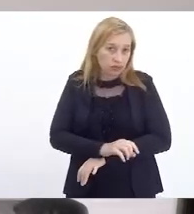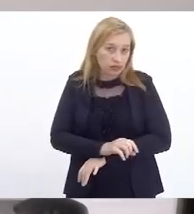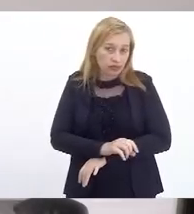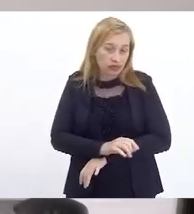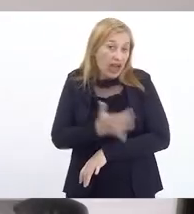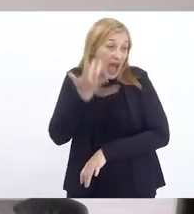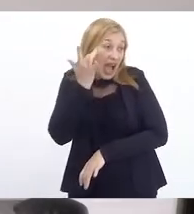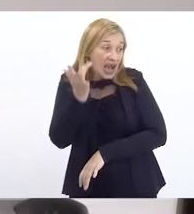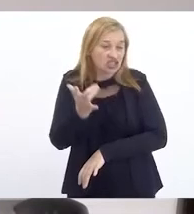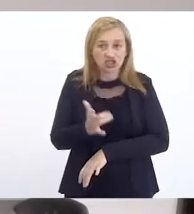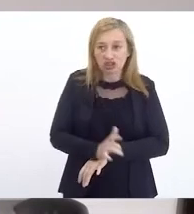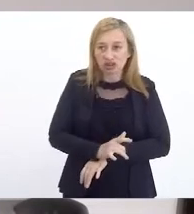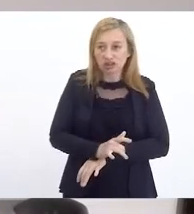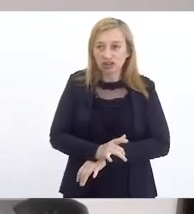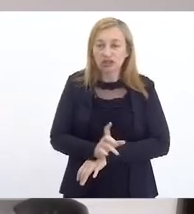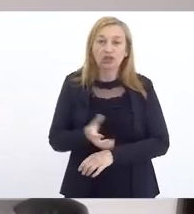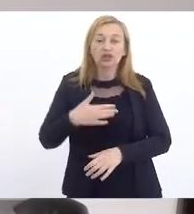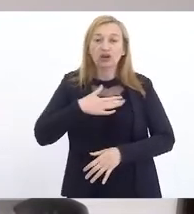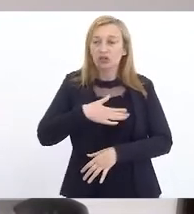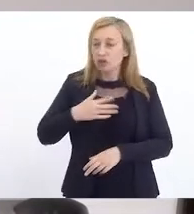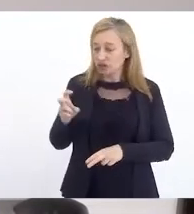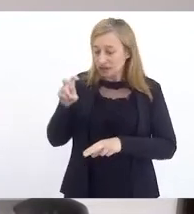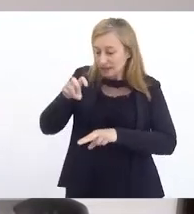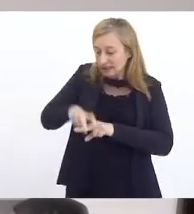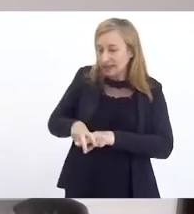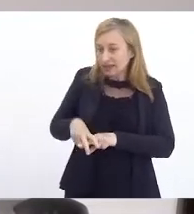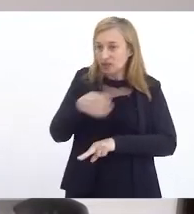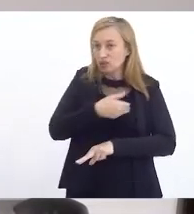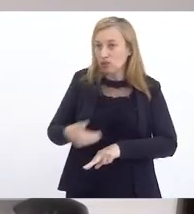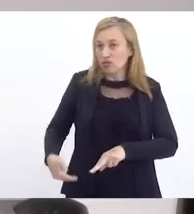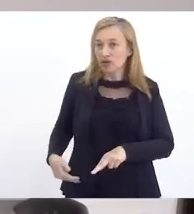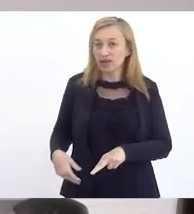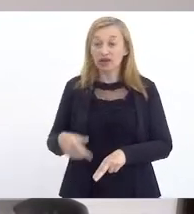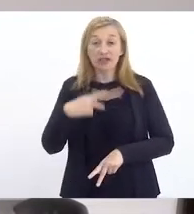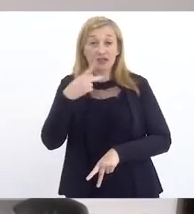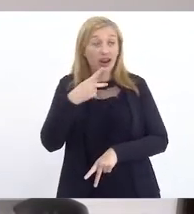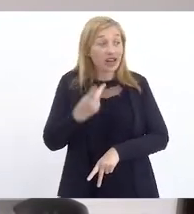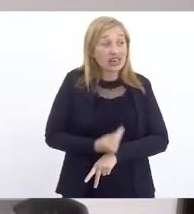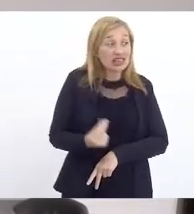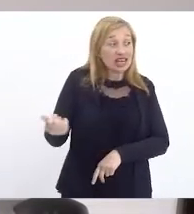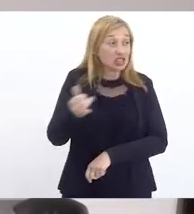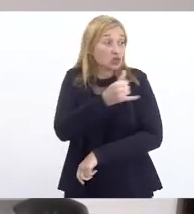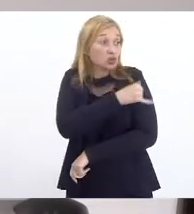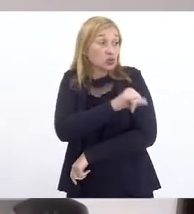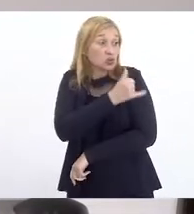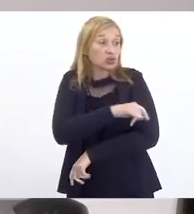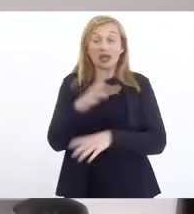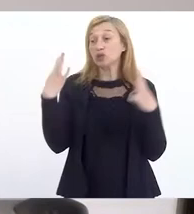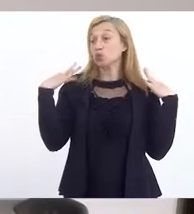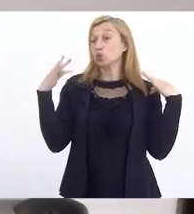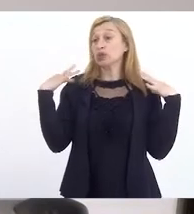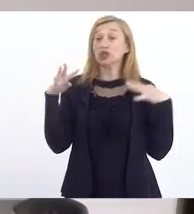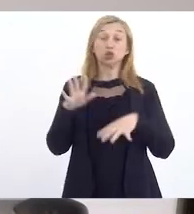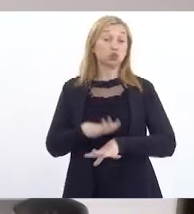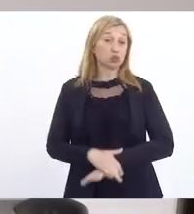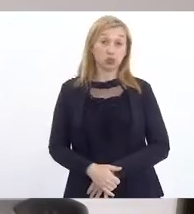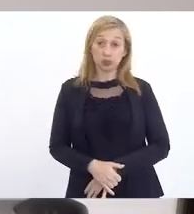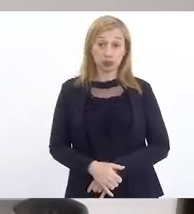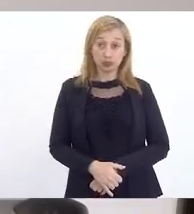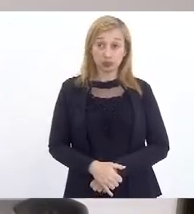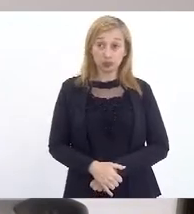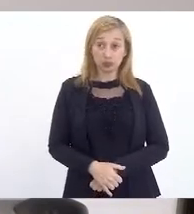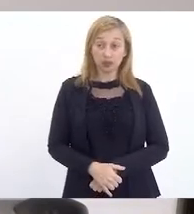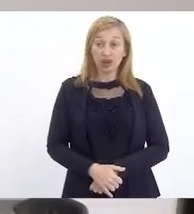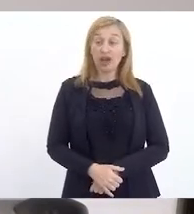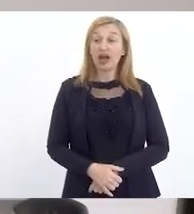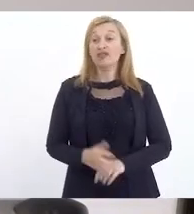mundo adora chegar, sentar no governo e dizer que a saída do Rio de Janeiro é o turismo. Aí